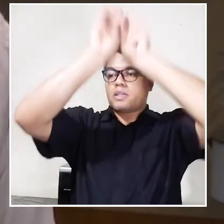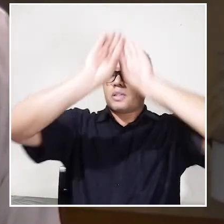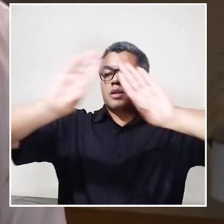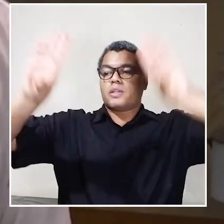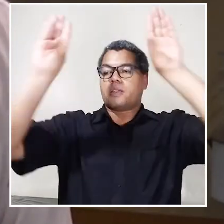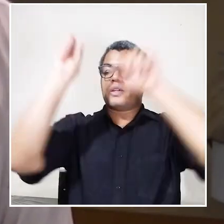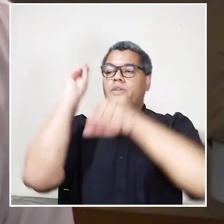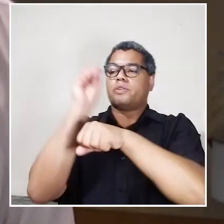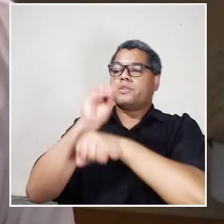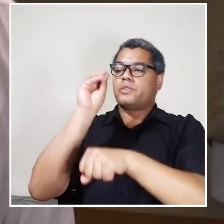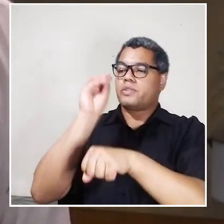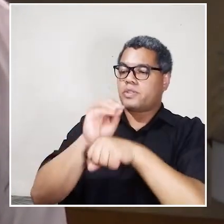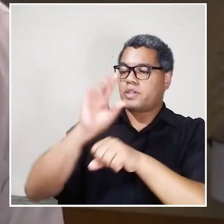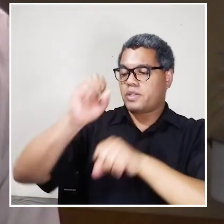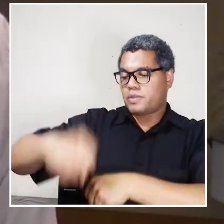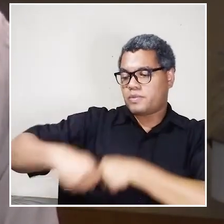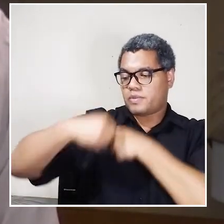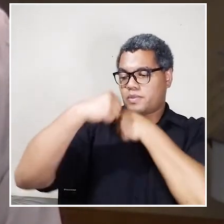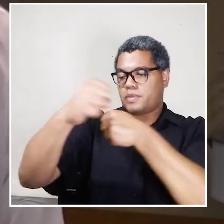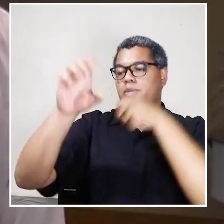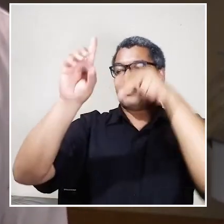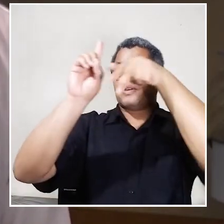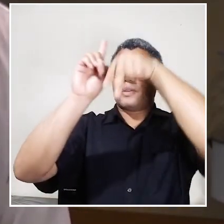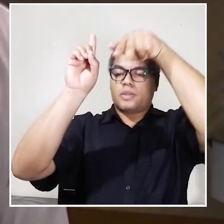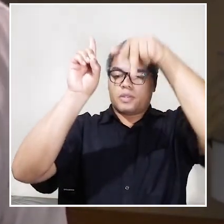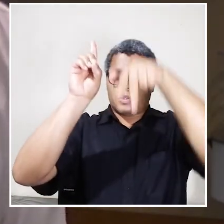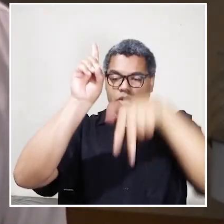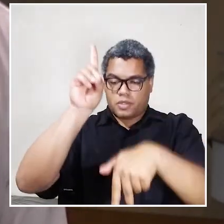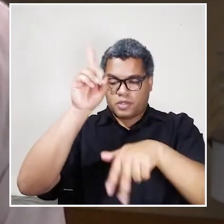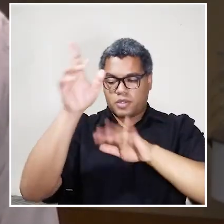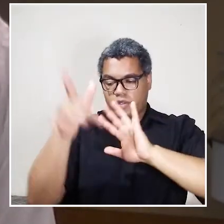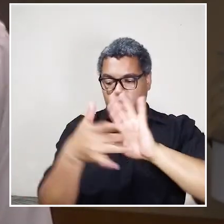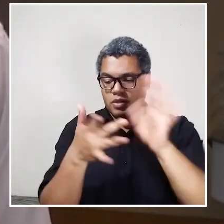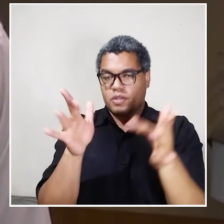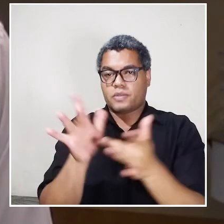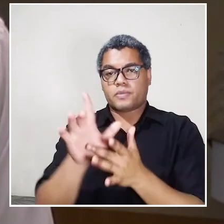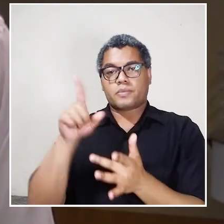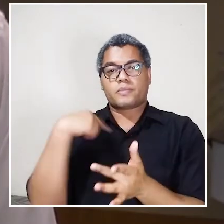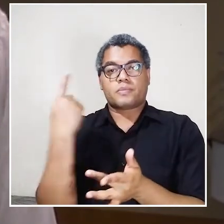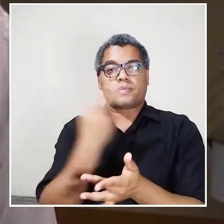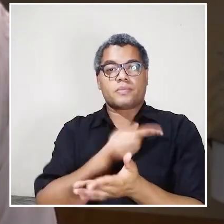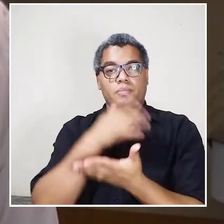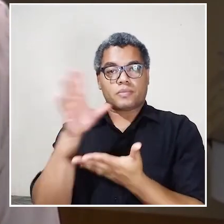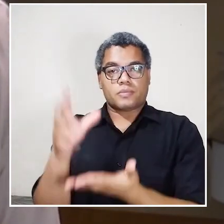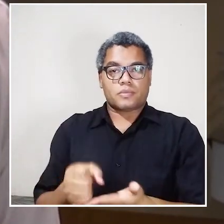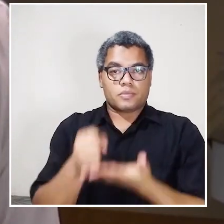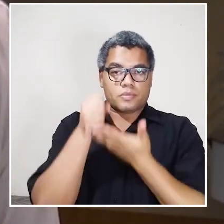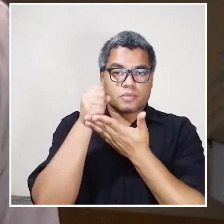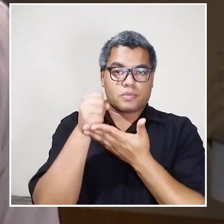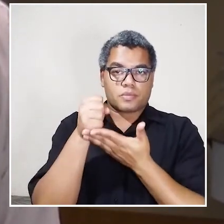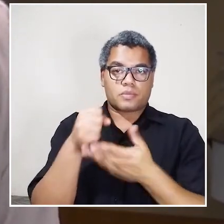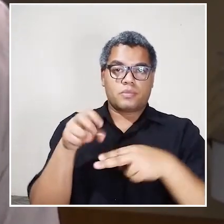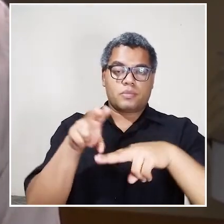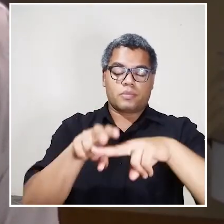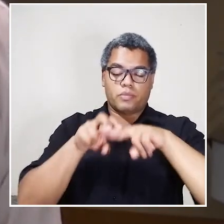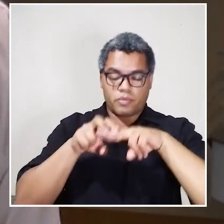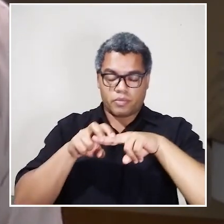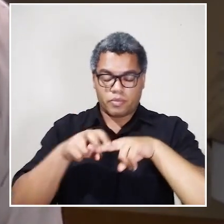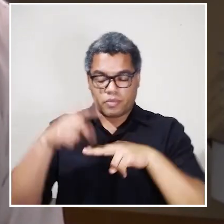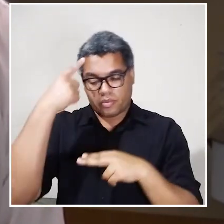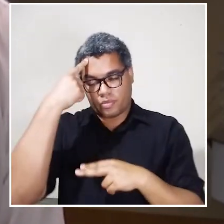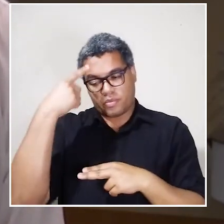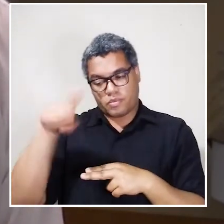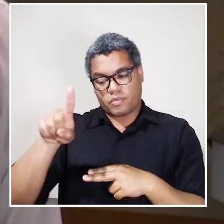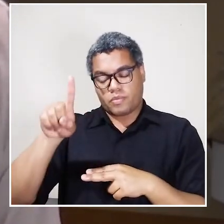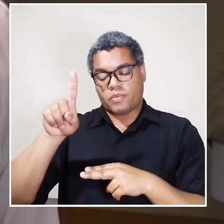seu poder e que enviou Jesus, seu Filho, para a nossa salvação. Por isso, na reinvenção da